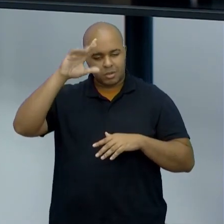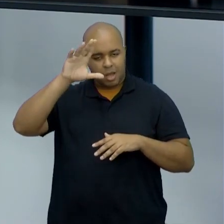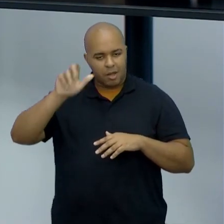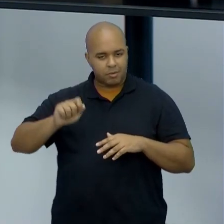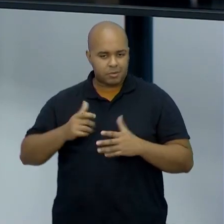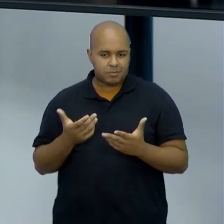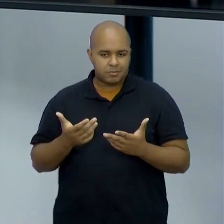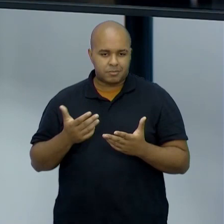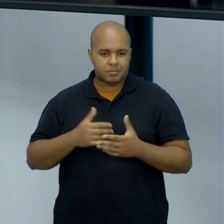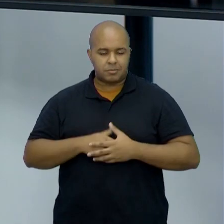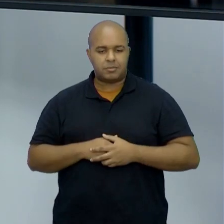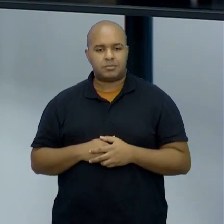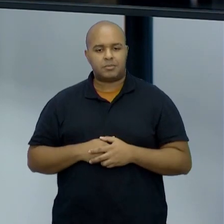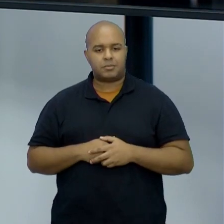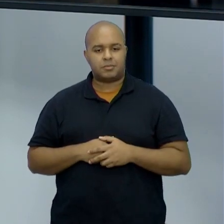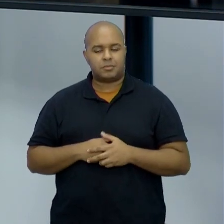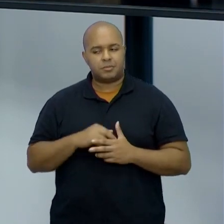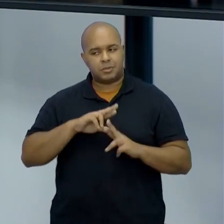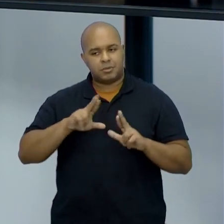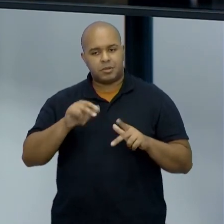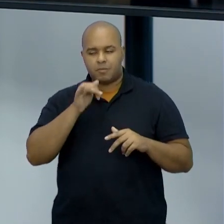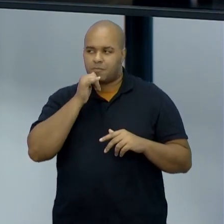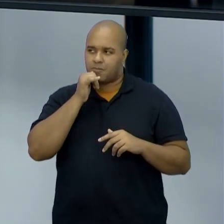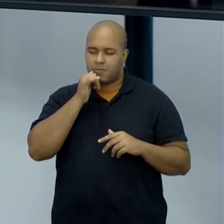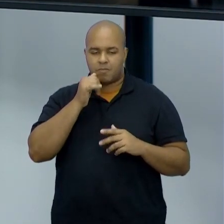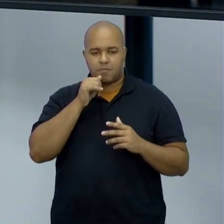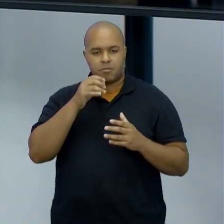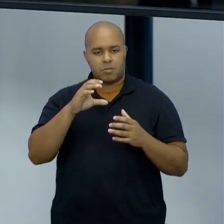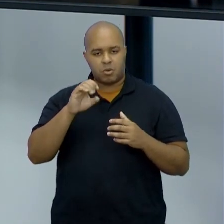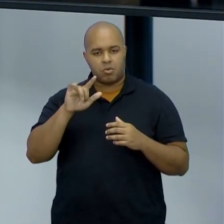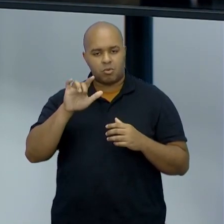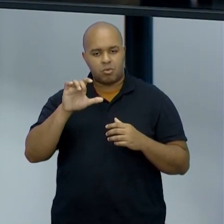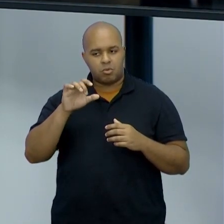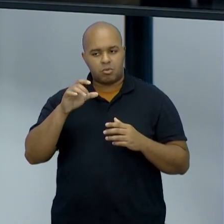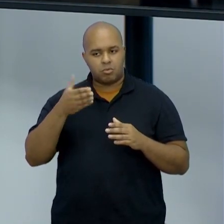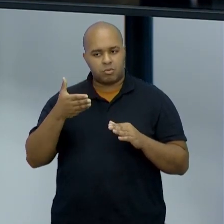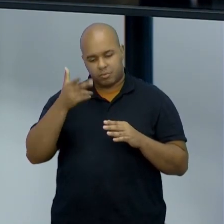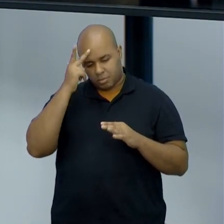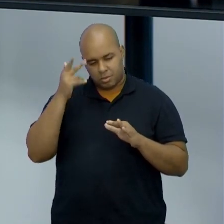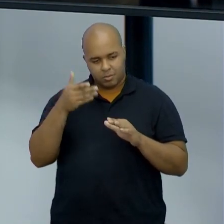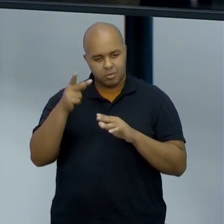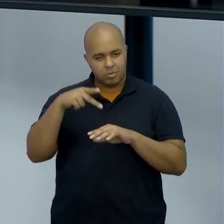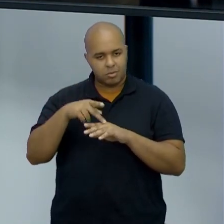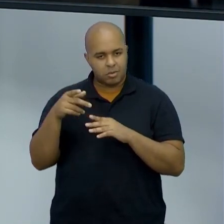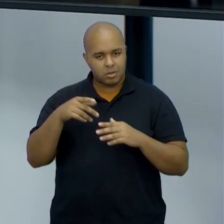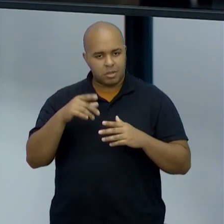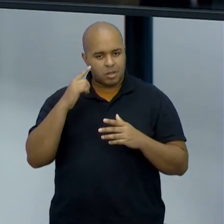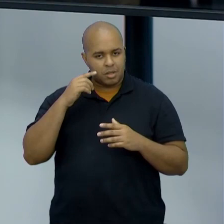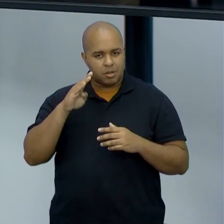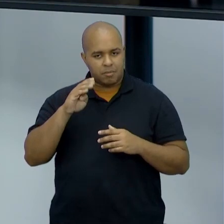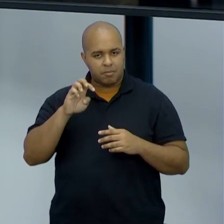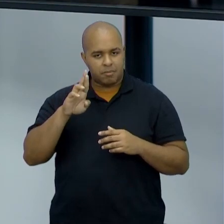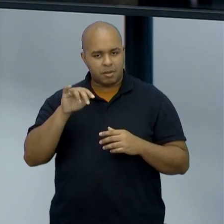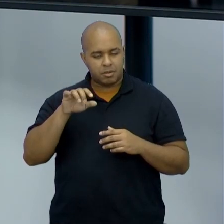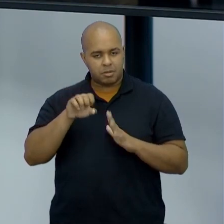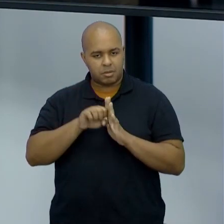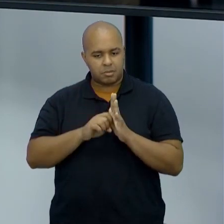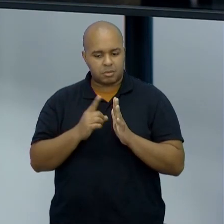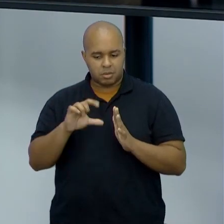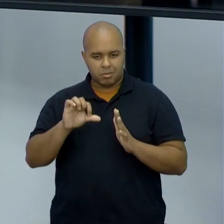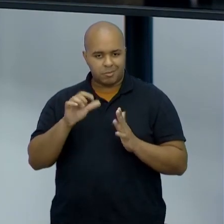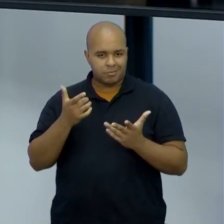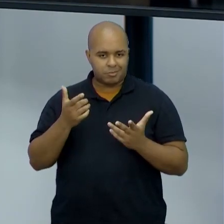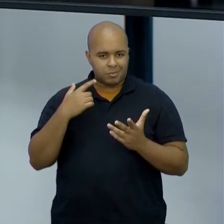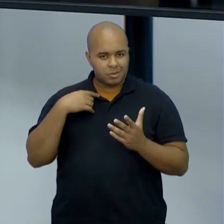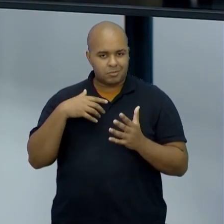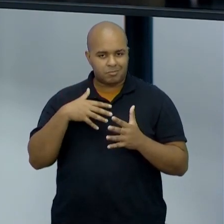africanos. Diferente, por exemplo, da colonização que veio da Conferência de Berlim lá no século XIX,